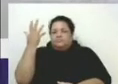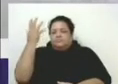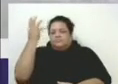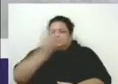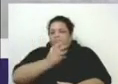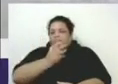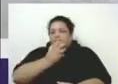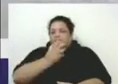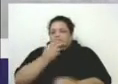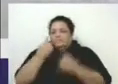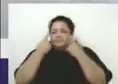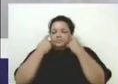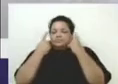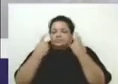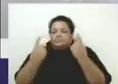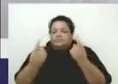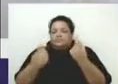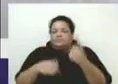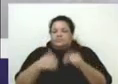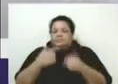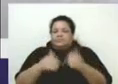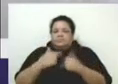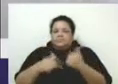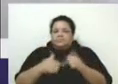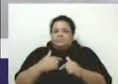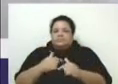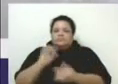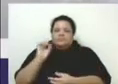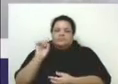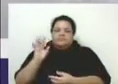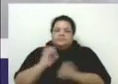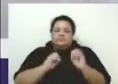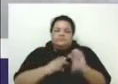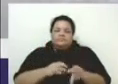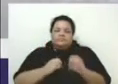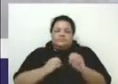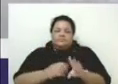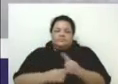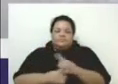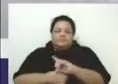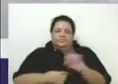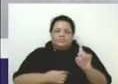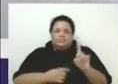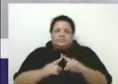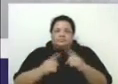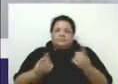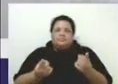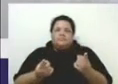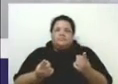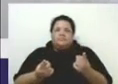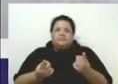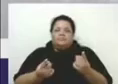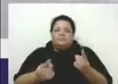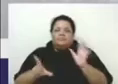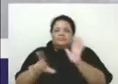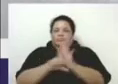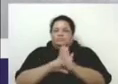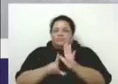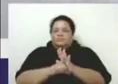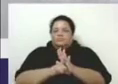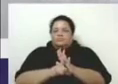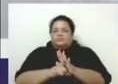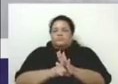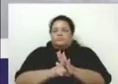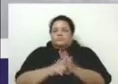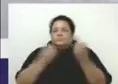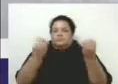Então, é trabalho que envolve não só a educação, mas ela tem a competência pela lei de criar programas, parcerias,